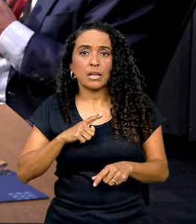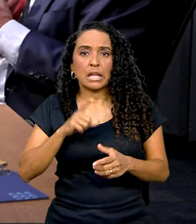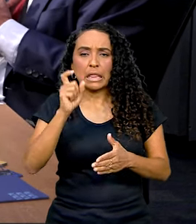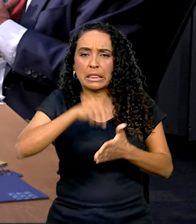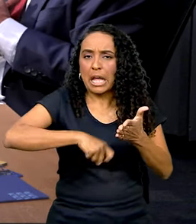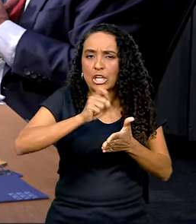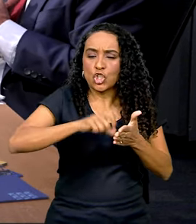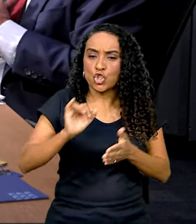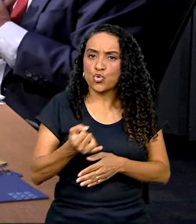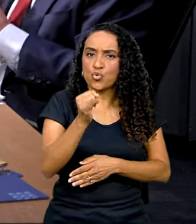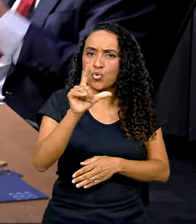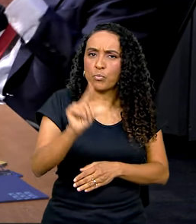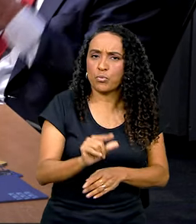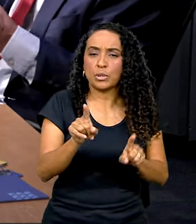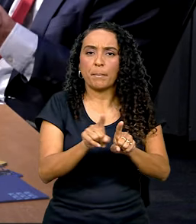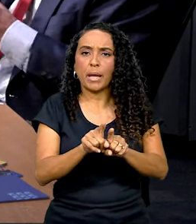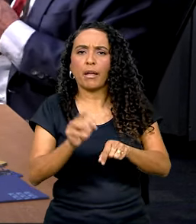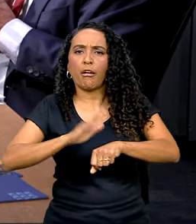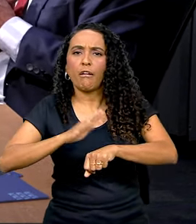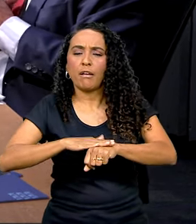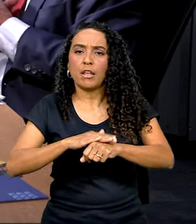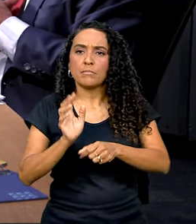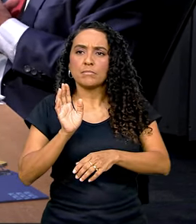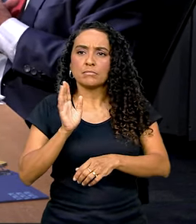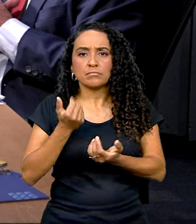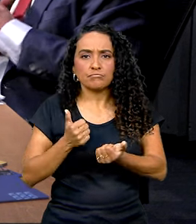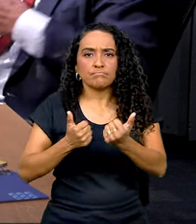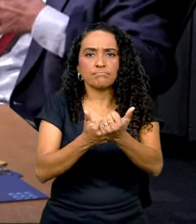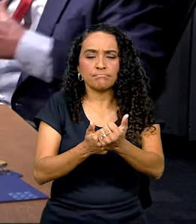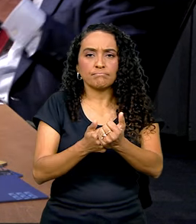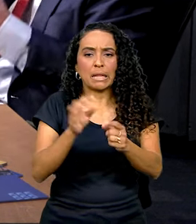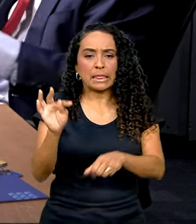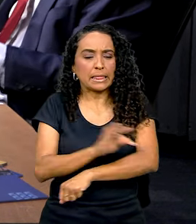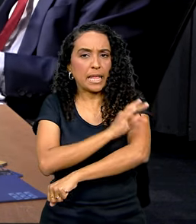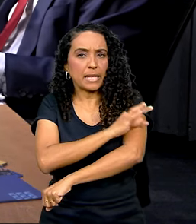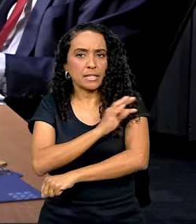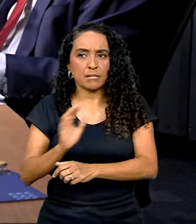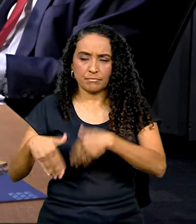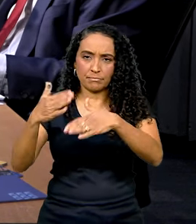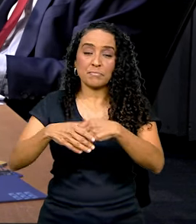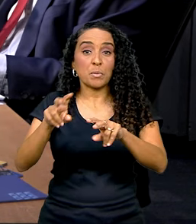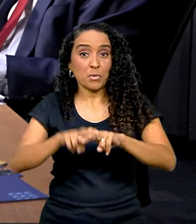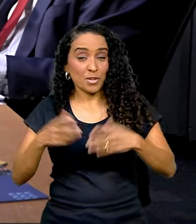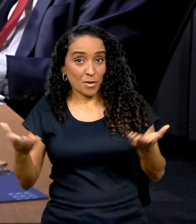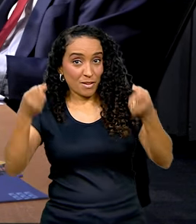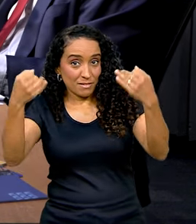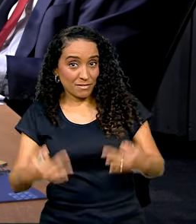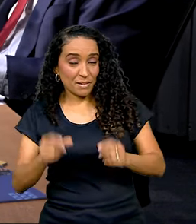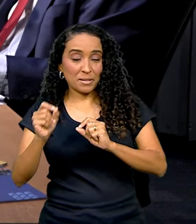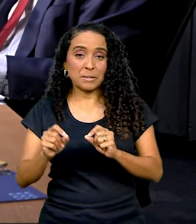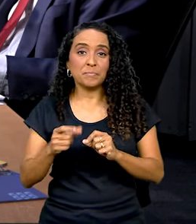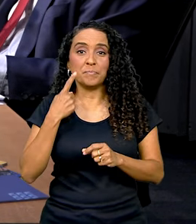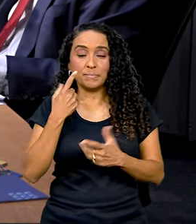ali taxas de juros baixos ali as condições de assistência técnica para crescer por isso que eu quero falar